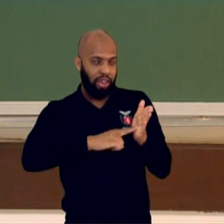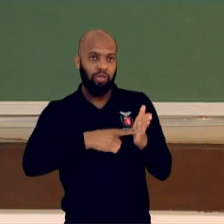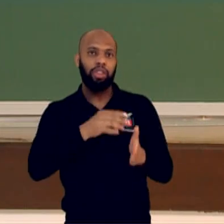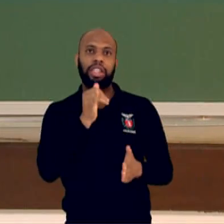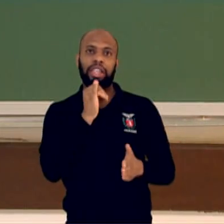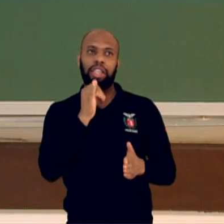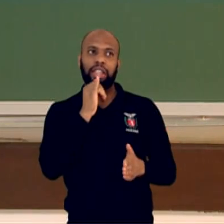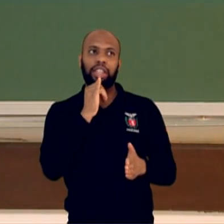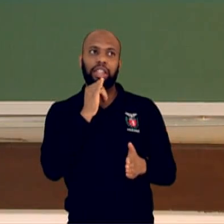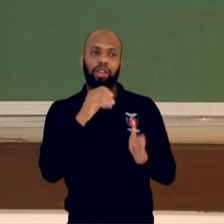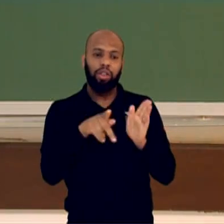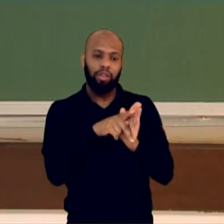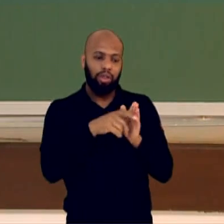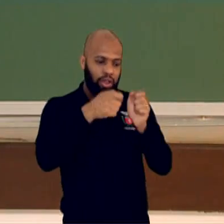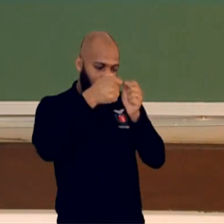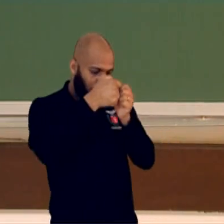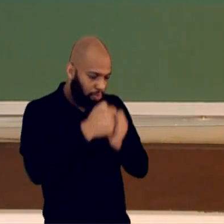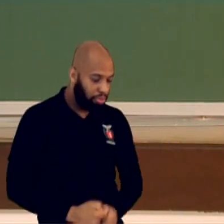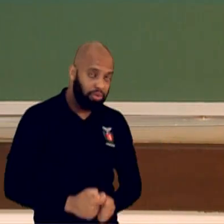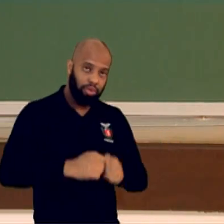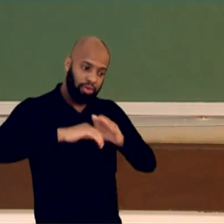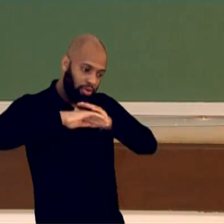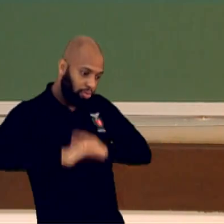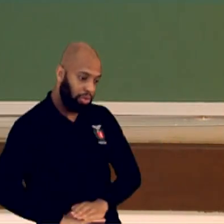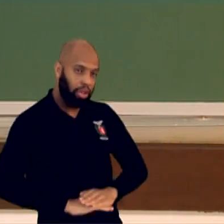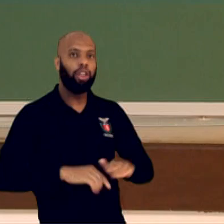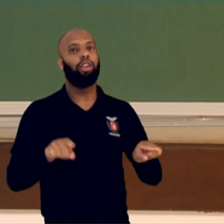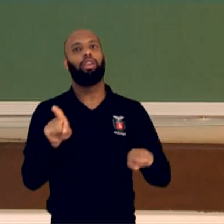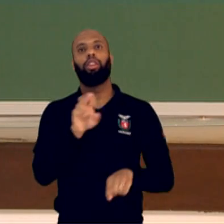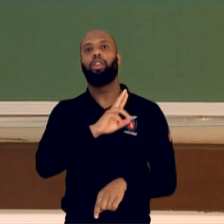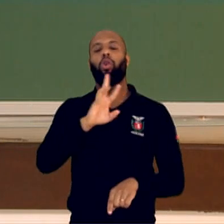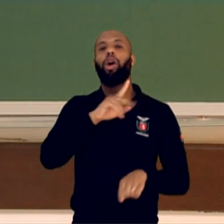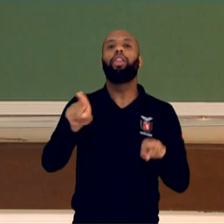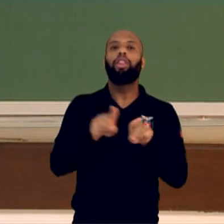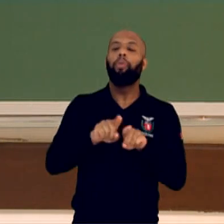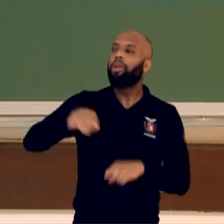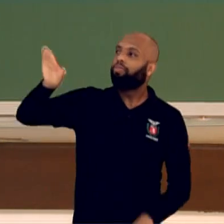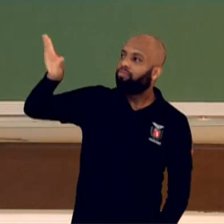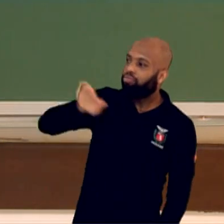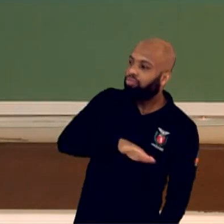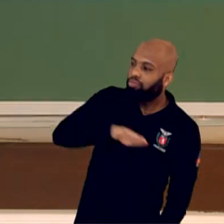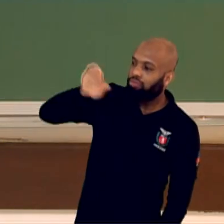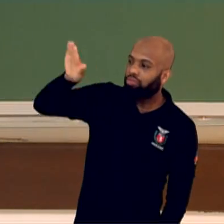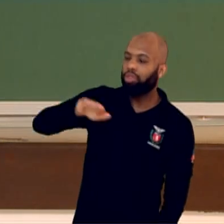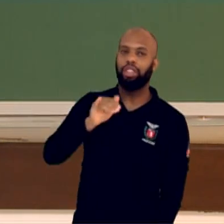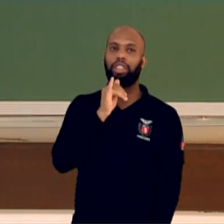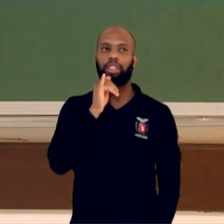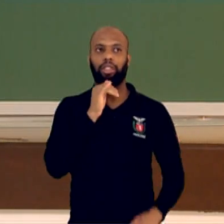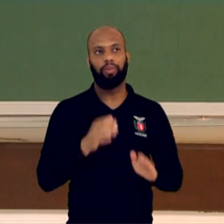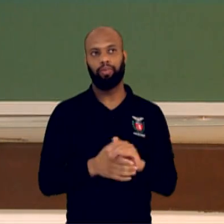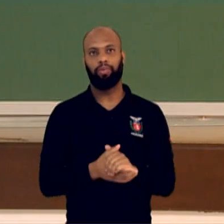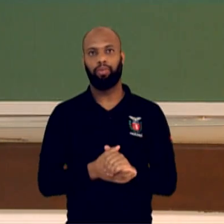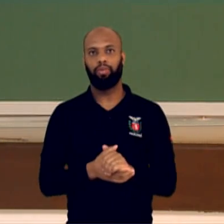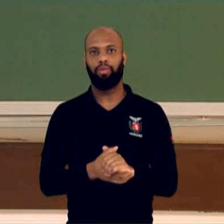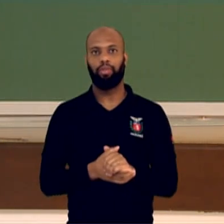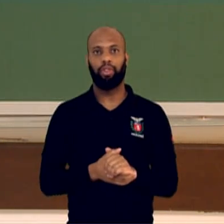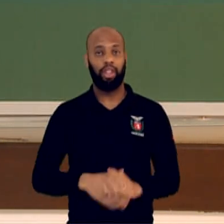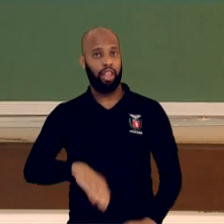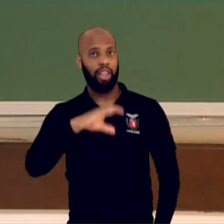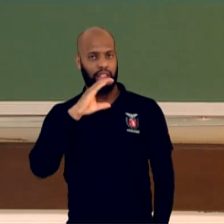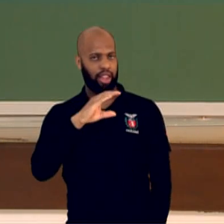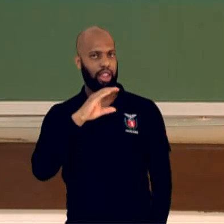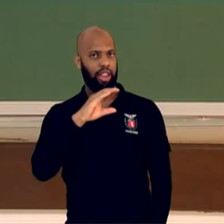alavanca? Parafuso também é exemplo de plano inclinado, certo? C, cunha é um exemplo de